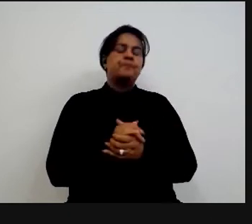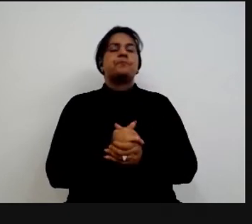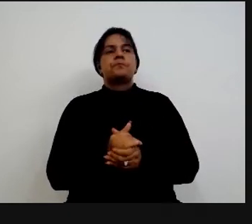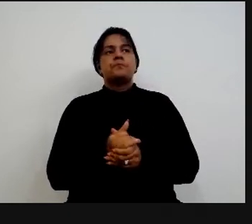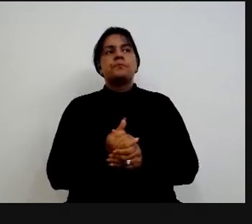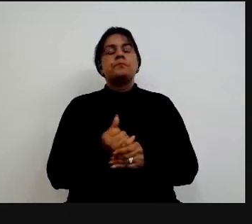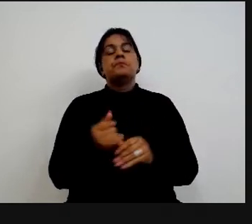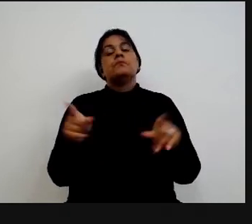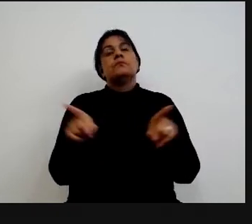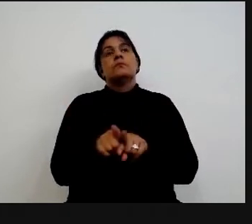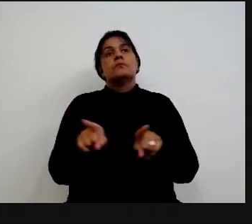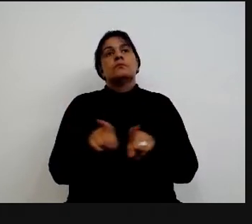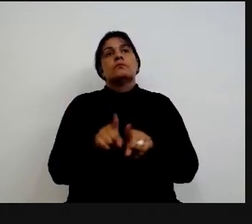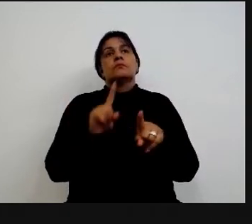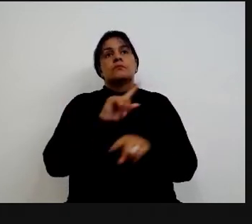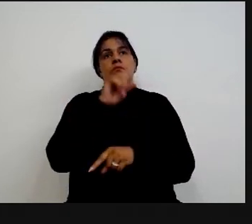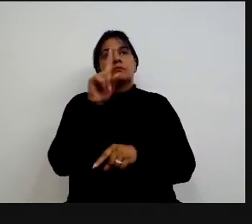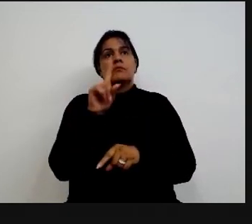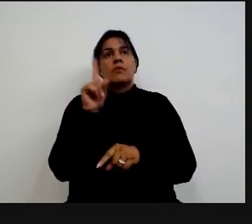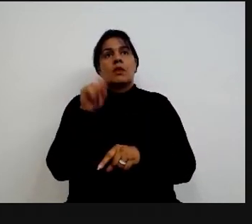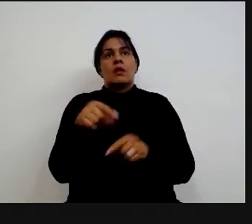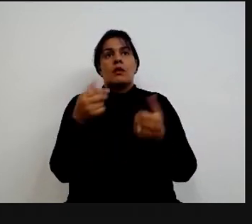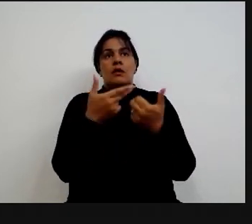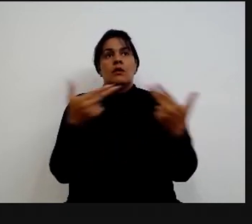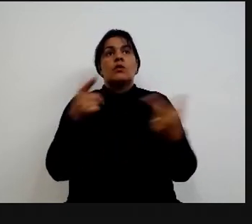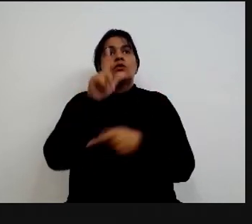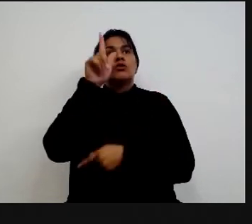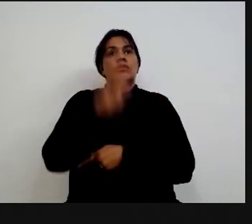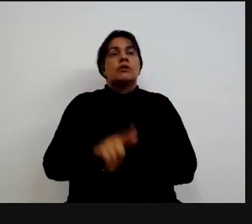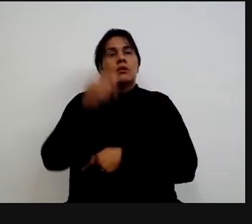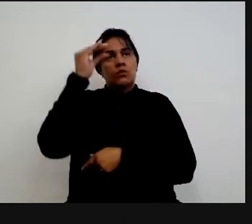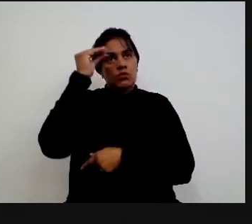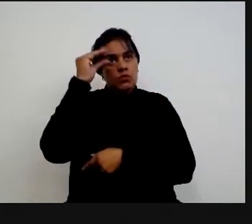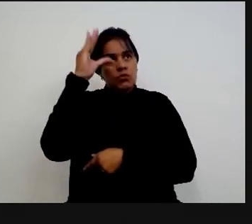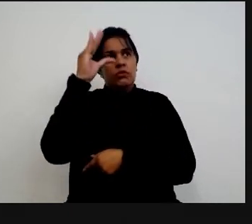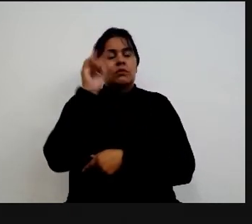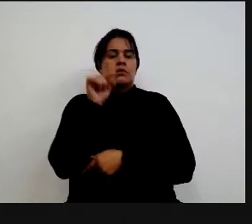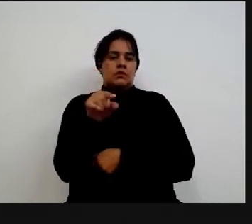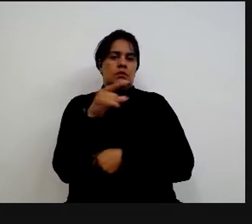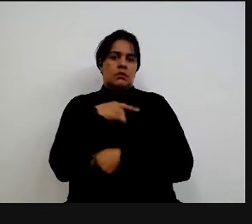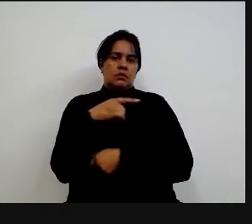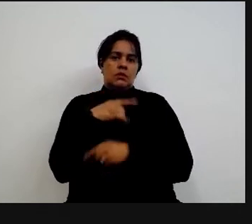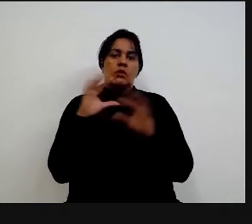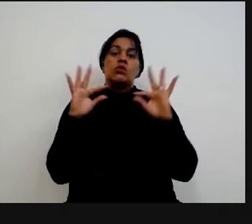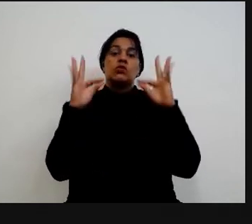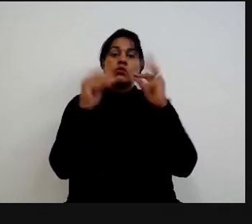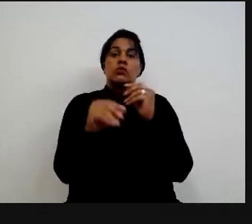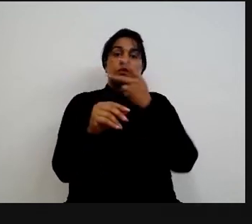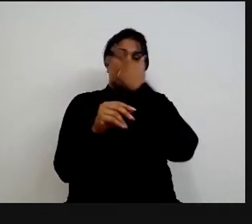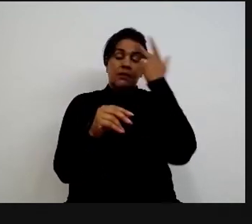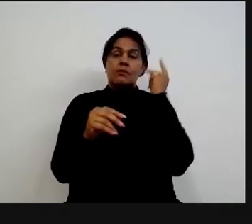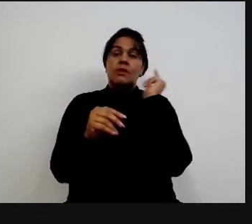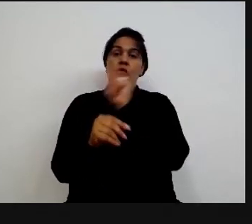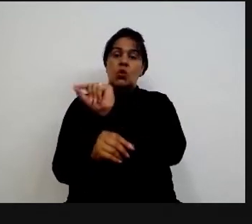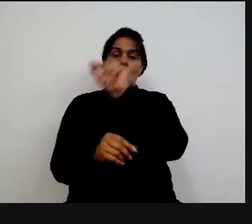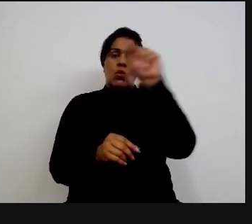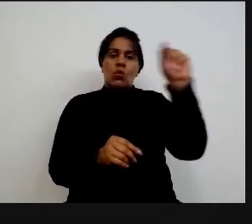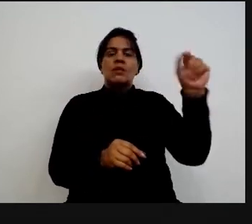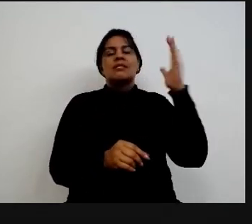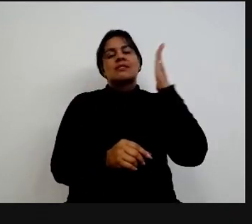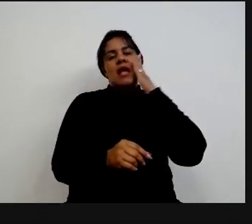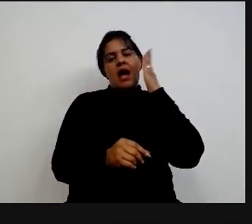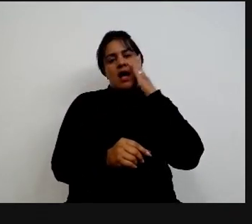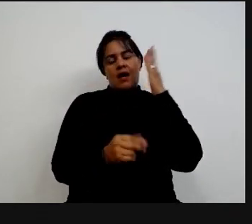para a gente na aprendizagem organizacional é a gestão do conhecimento, que parte do princípio de que todo mundo sabe alguma coisa. Então, não precisa sair